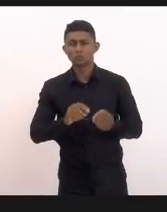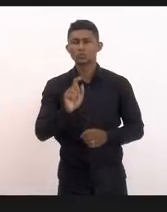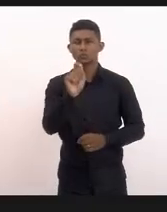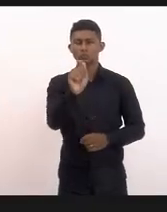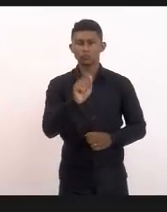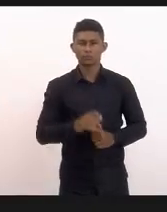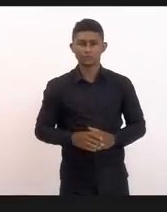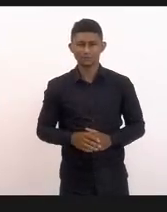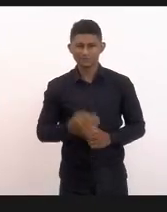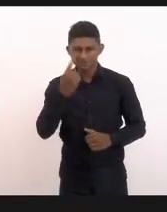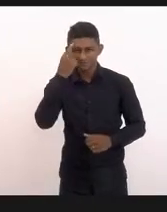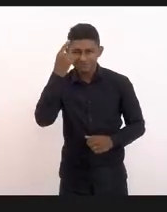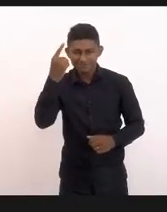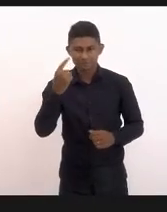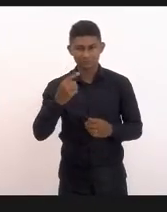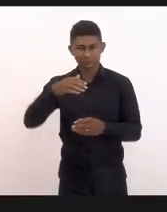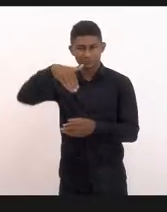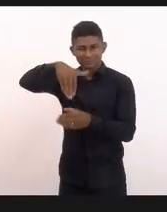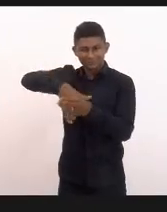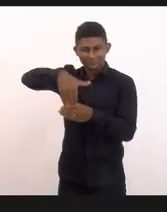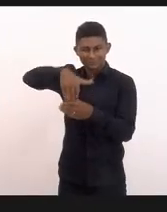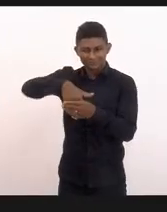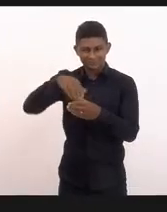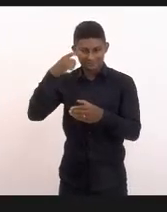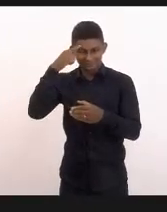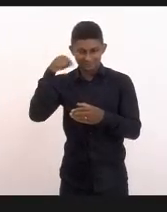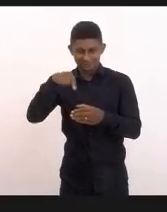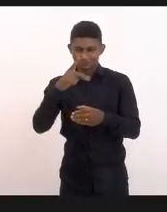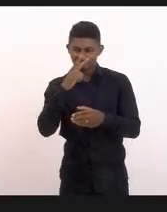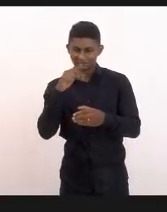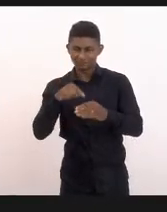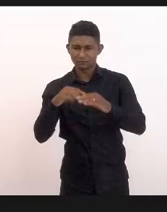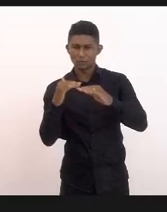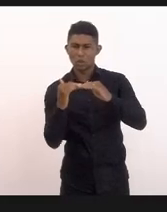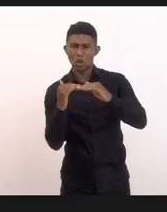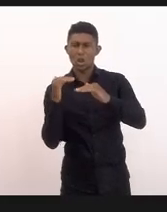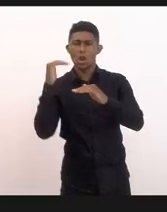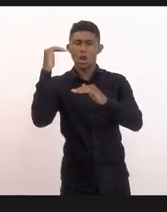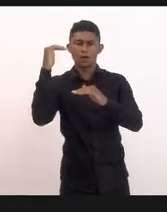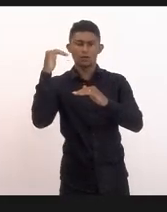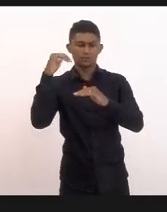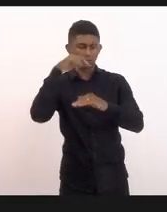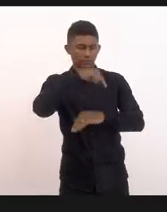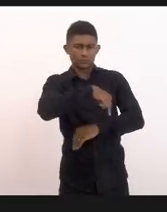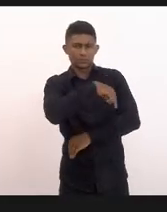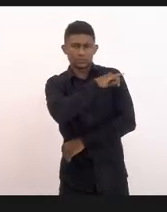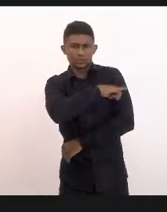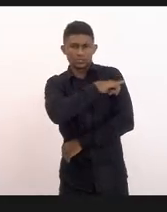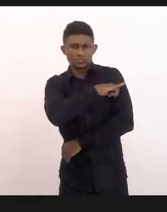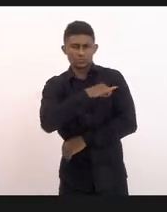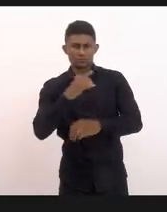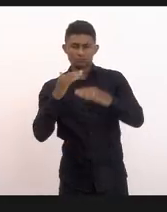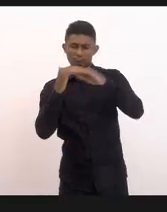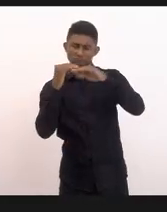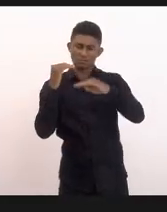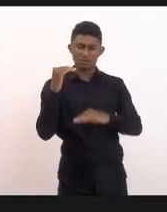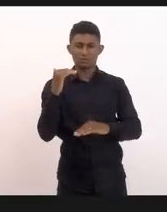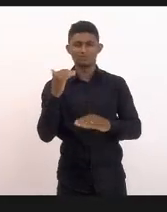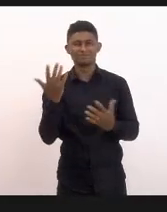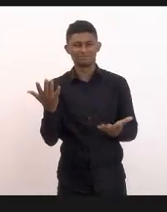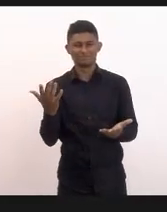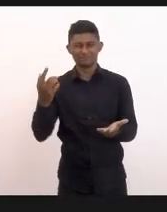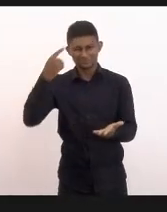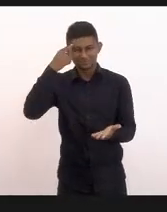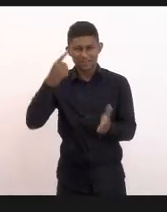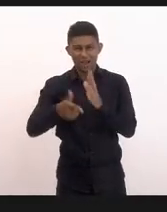questão eleitoral acima da questão do Estado do Rio de Janeiro, né, não cumpre um acordo